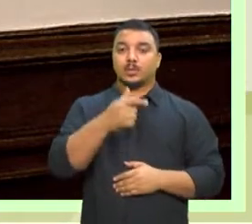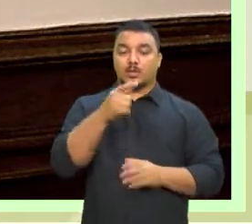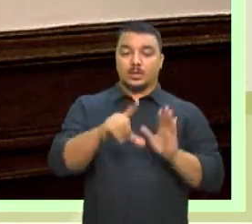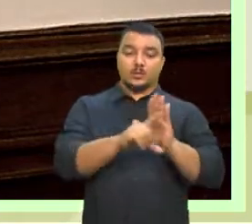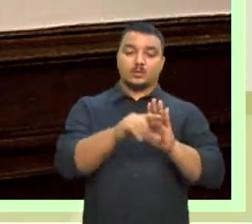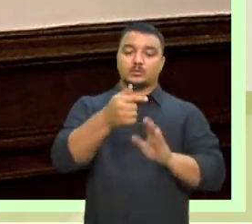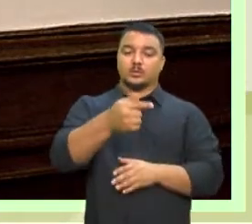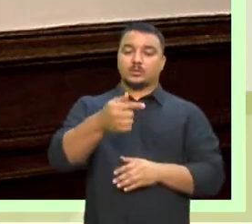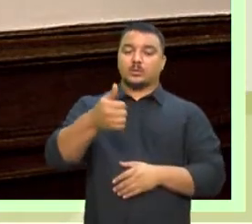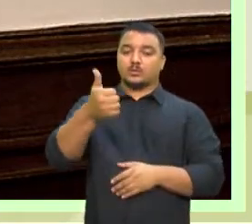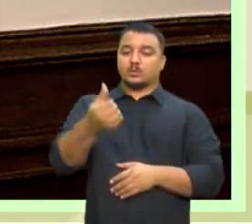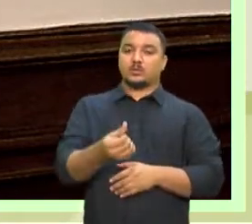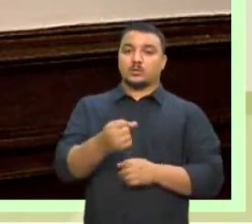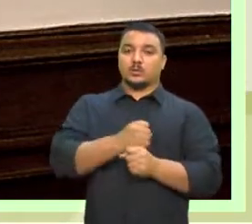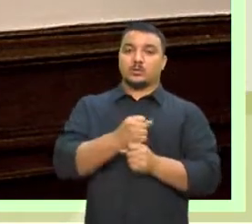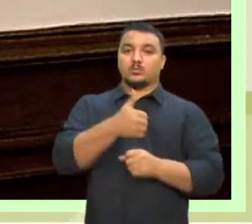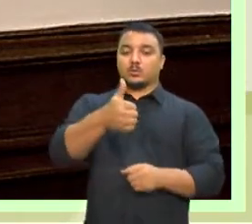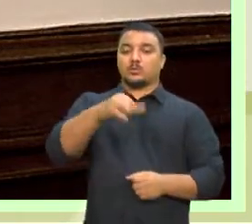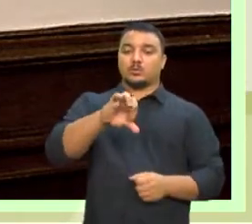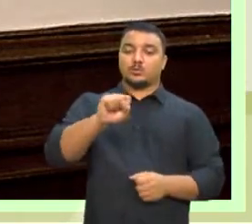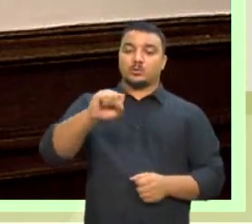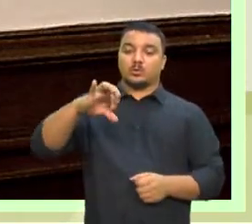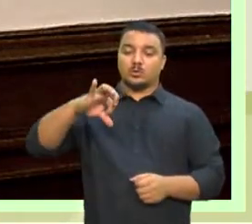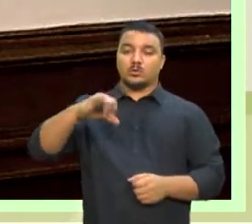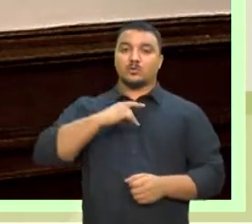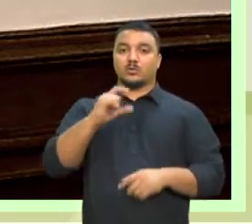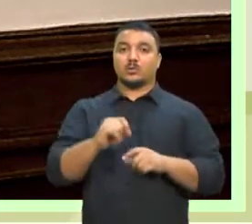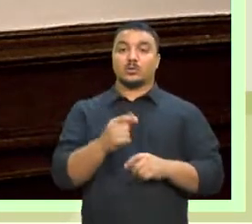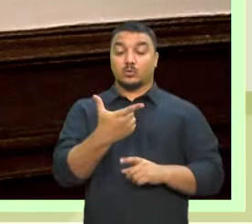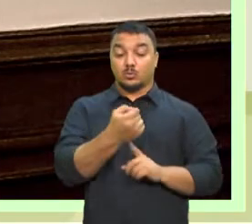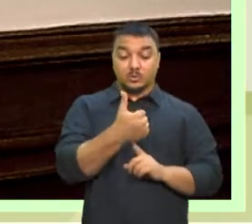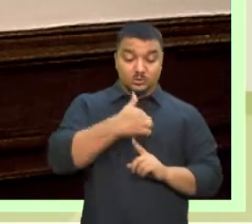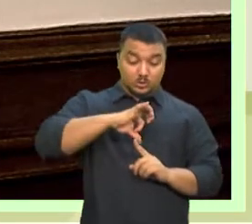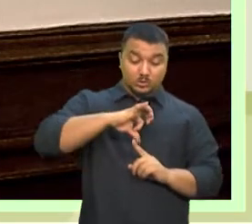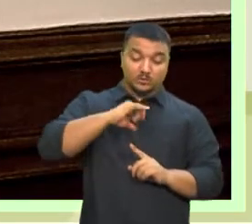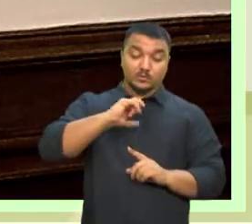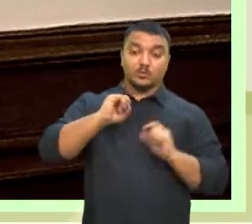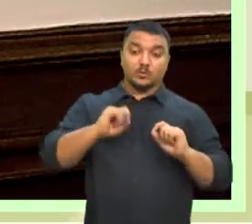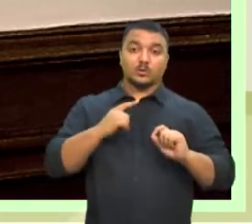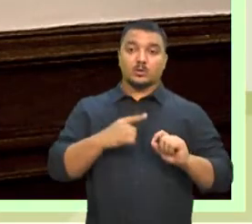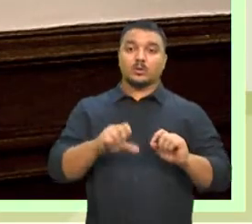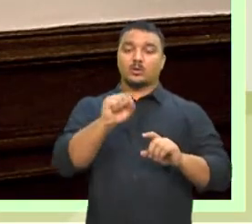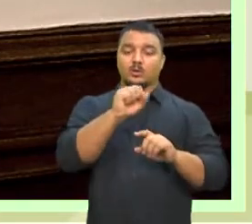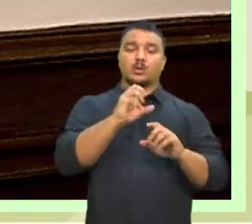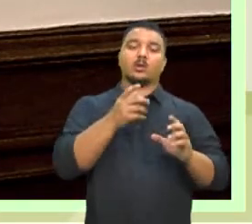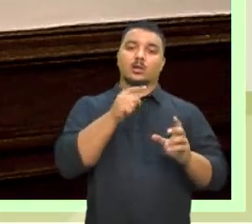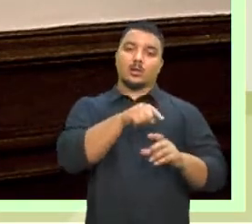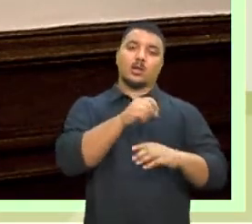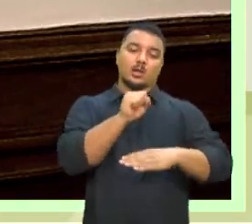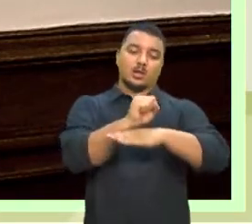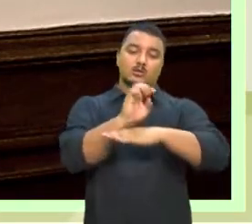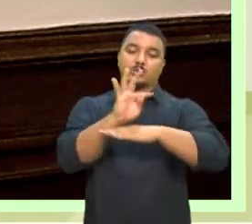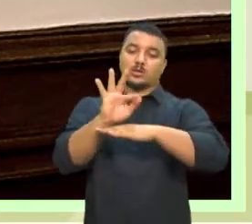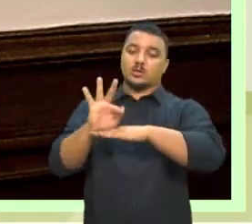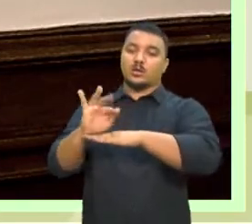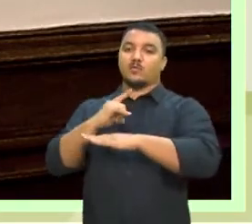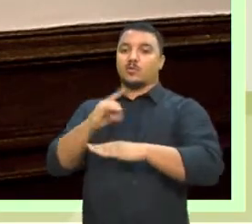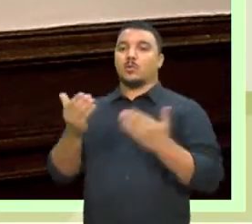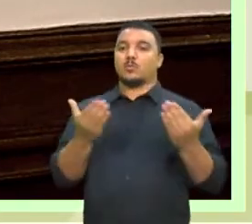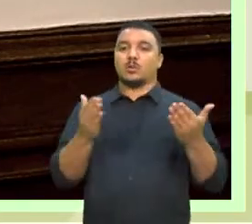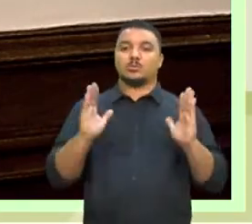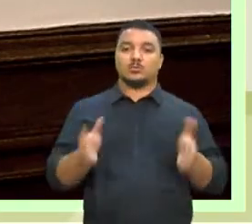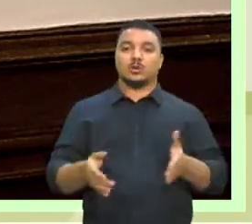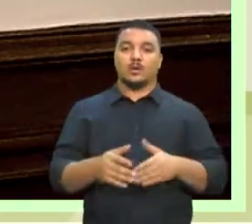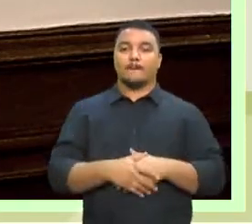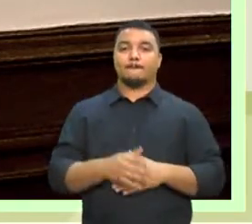7716 de 1989, que desde 2019 o STF fez essa equiparação ao crime,